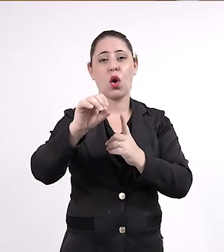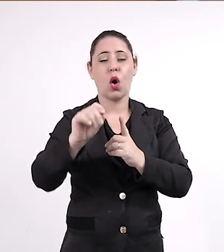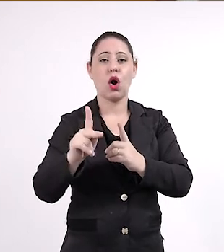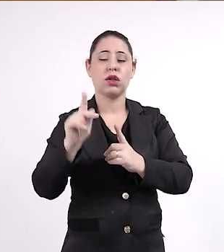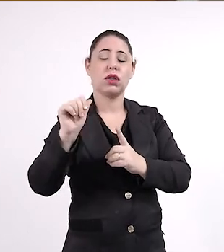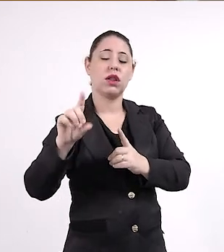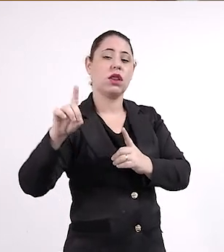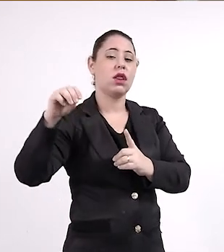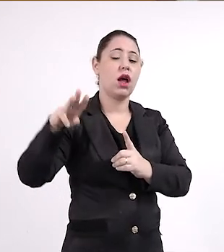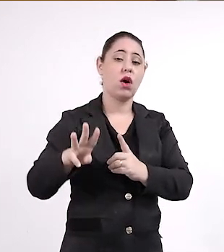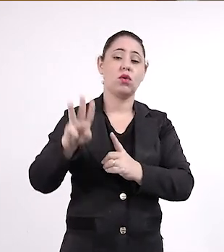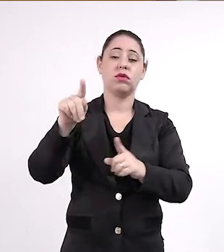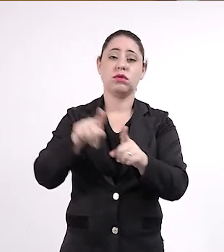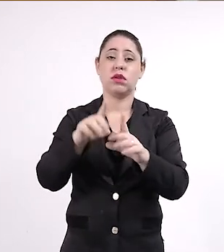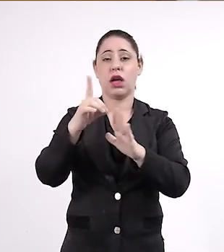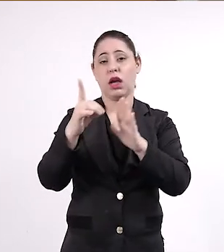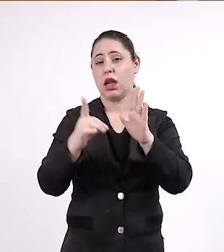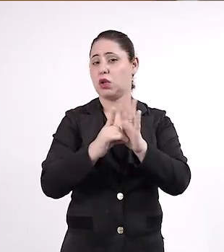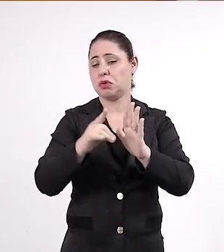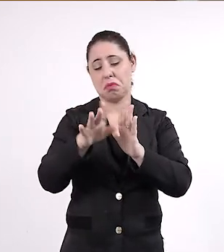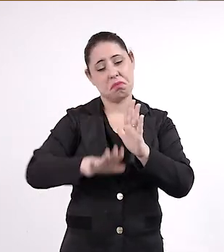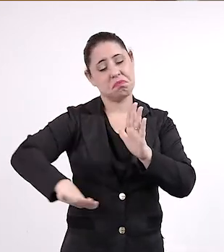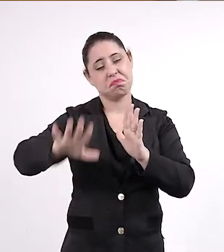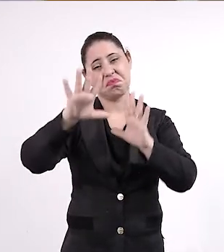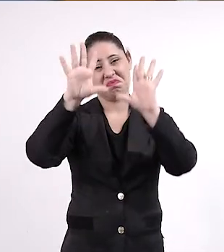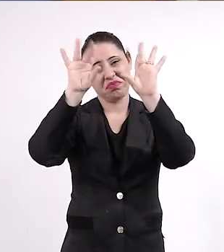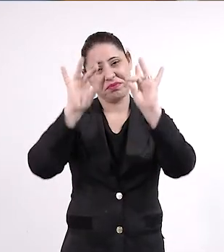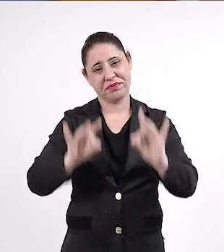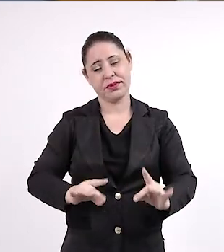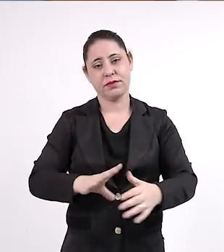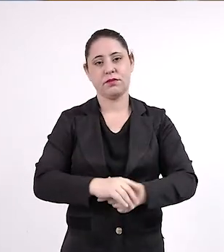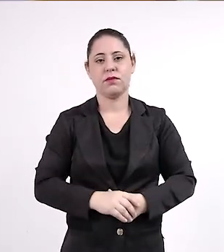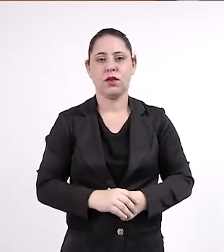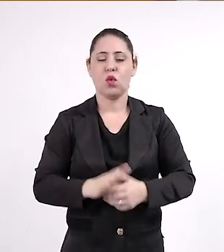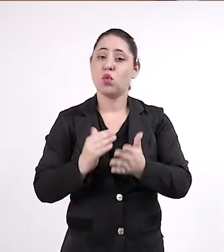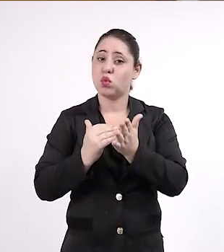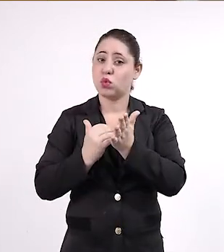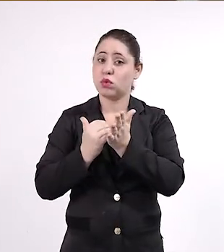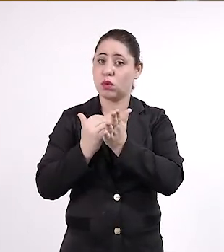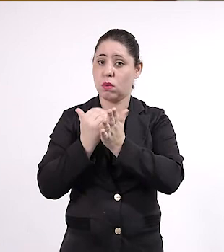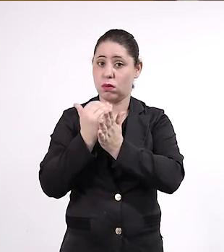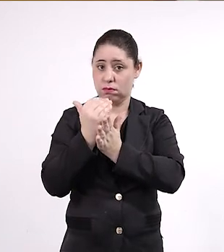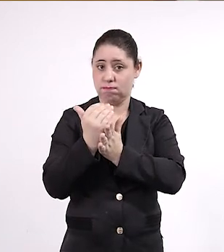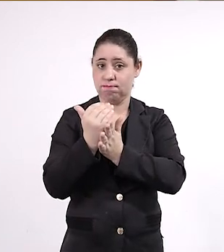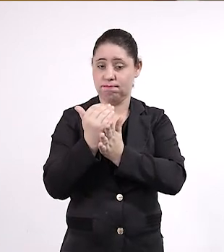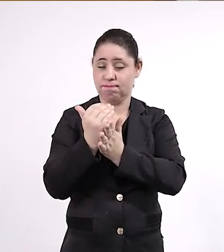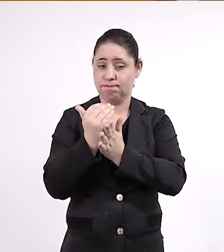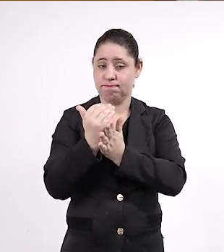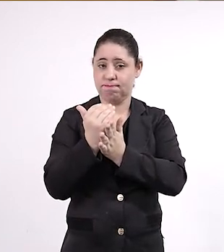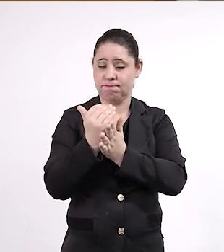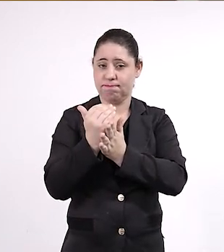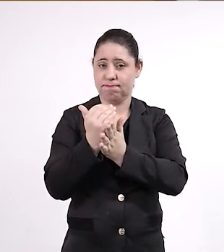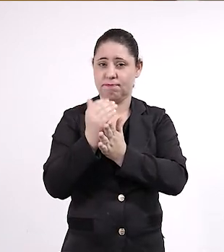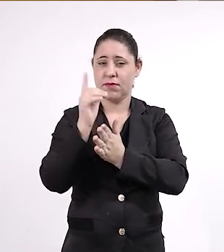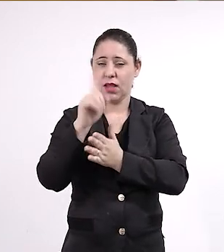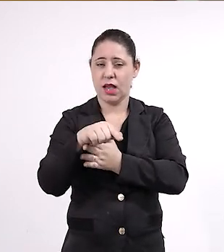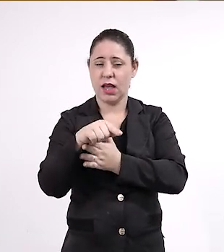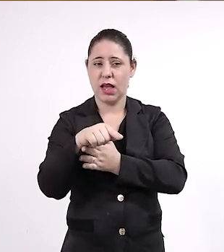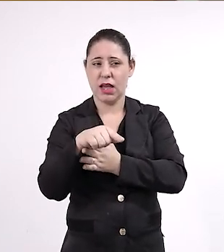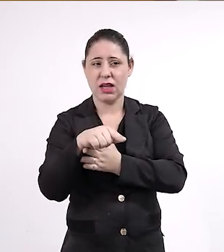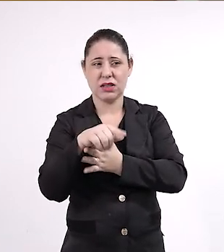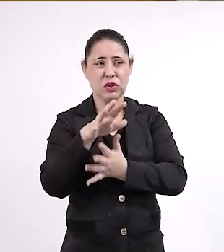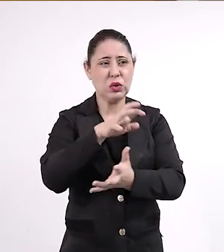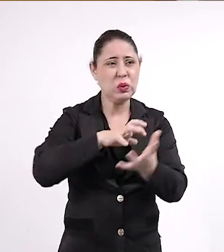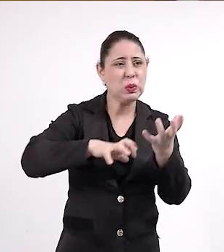lockdown, e pelos decretos, e por todo o contexto? Paulo, logo no começo de toda